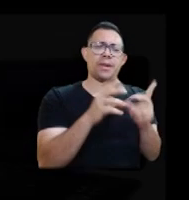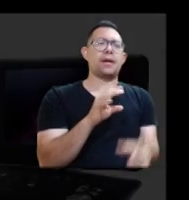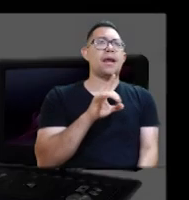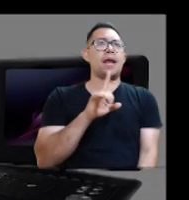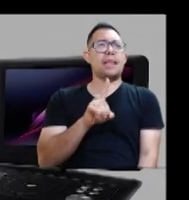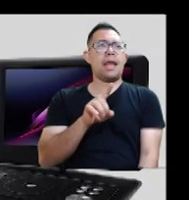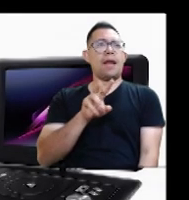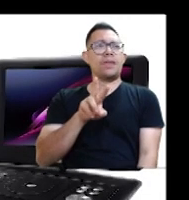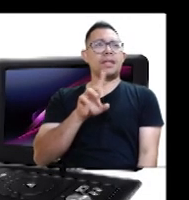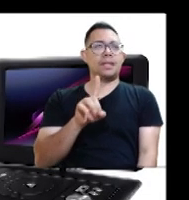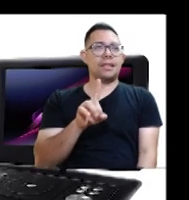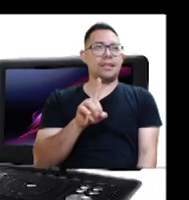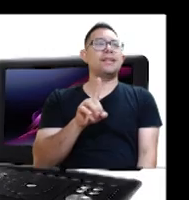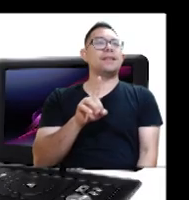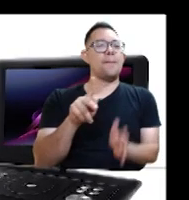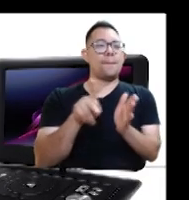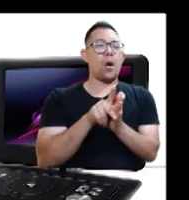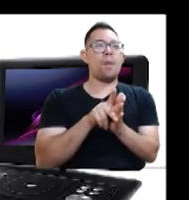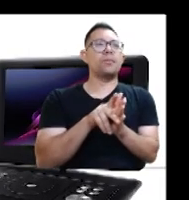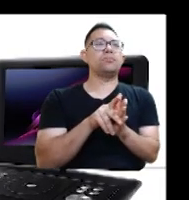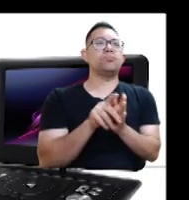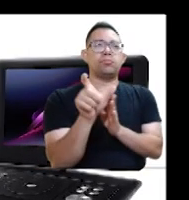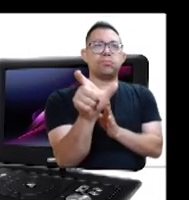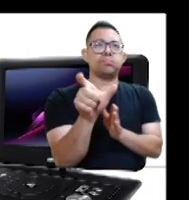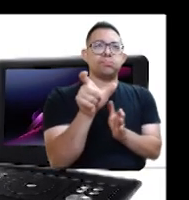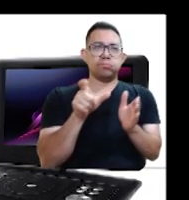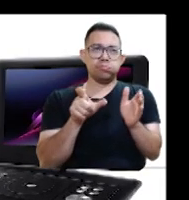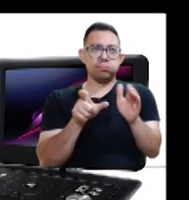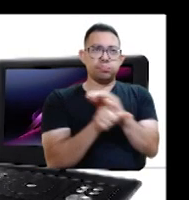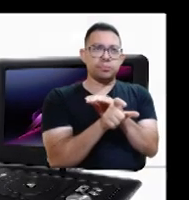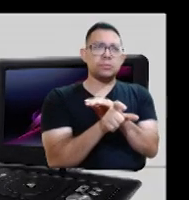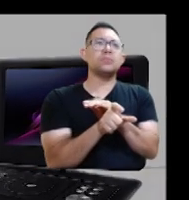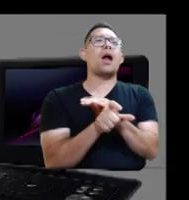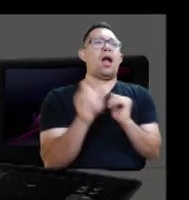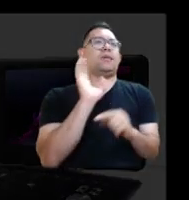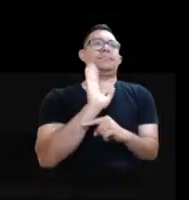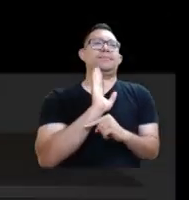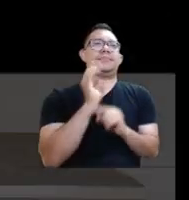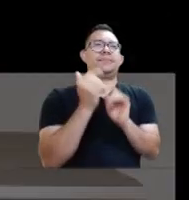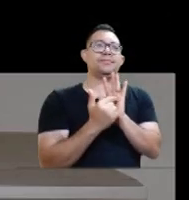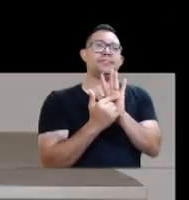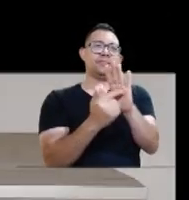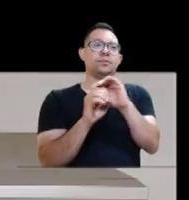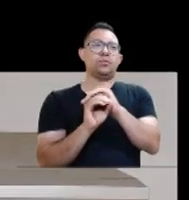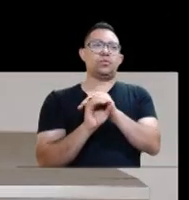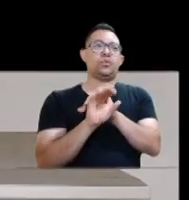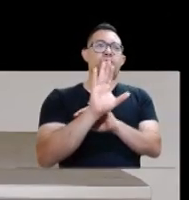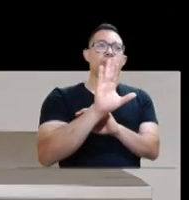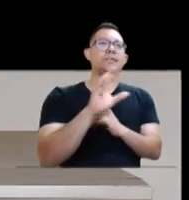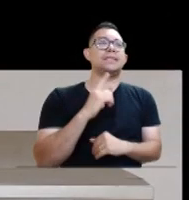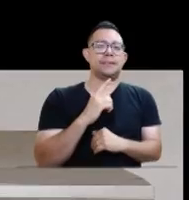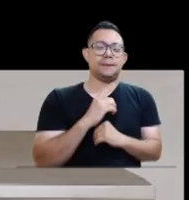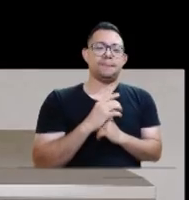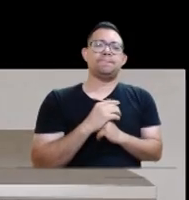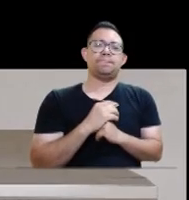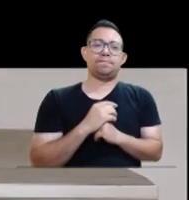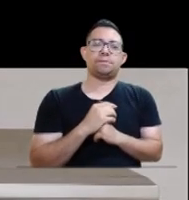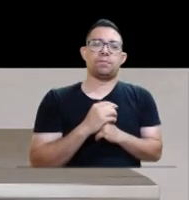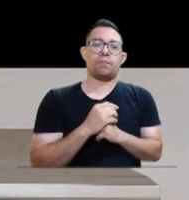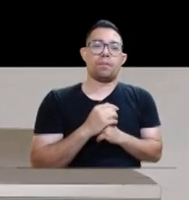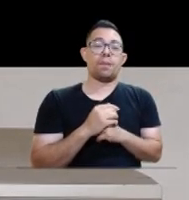DVD player, também se popularizou. Era possível até encontrar aparelhos que reproduziam